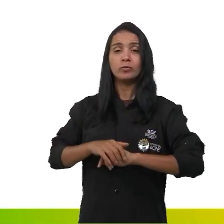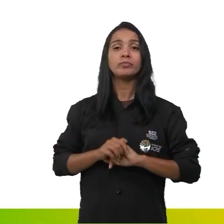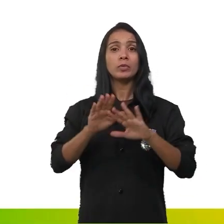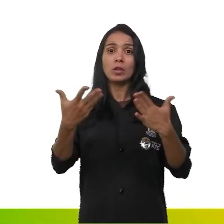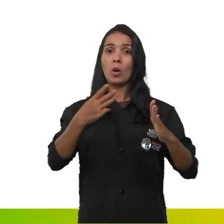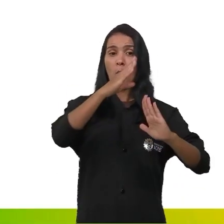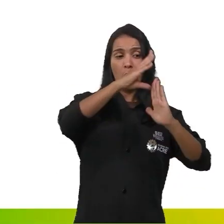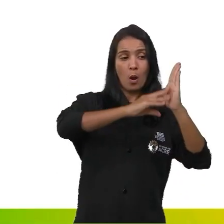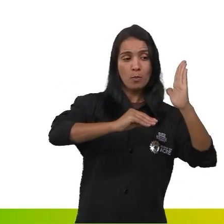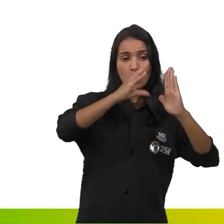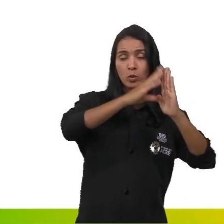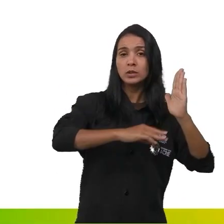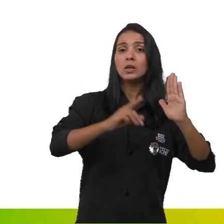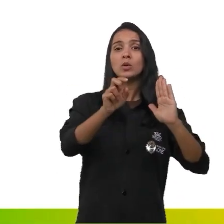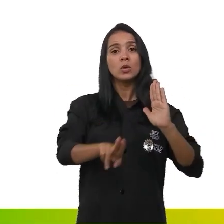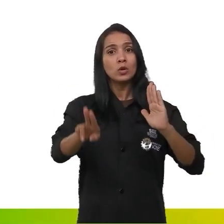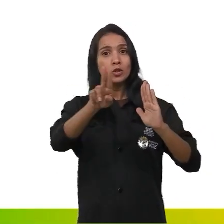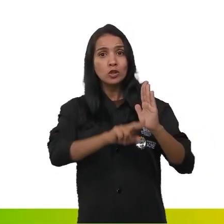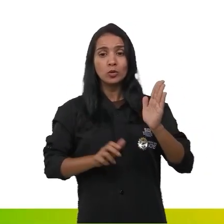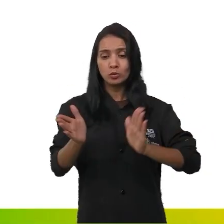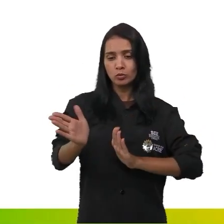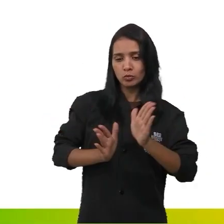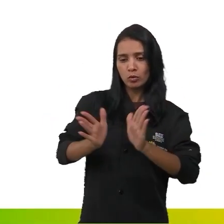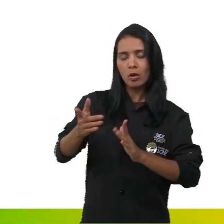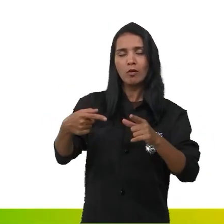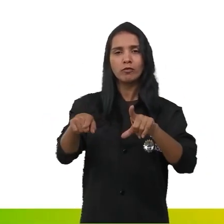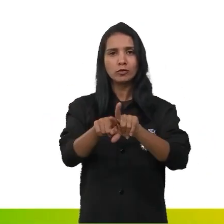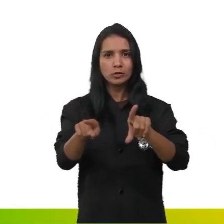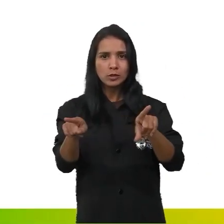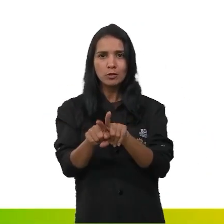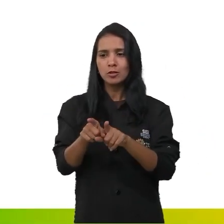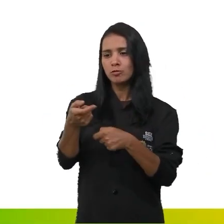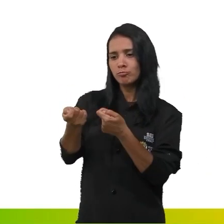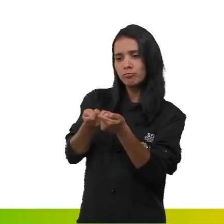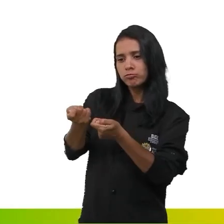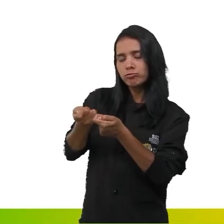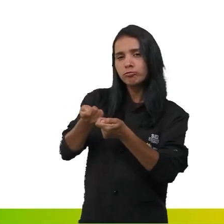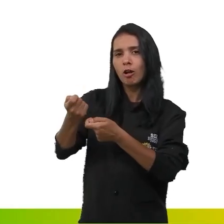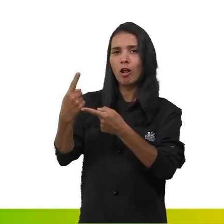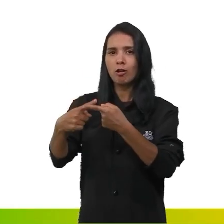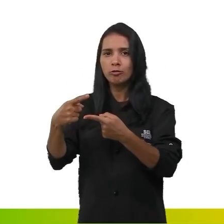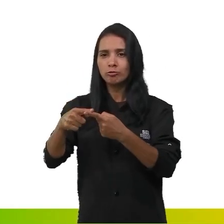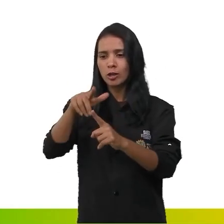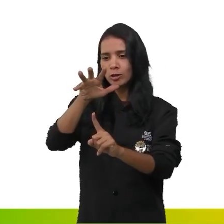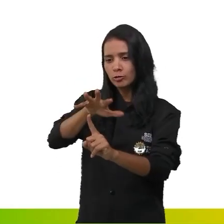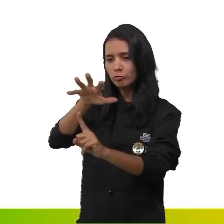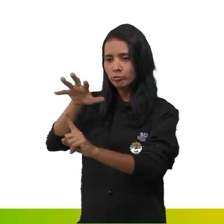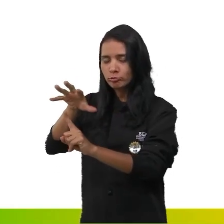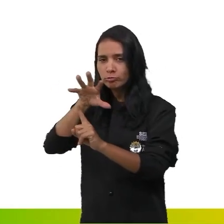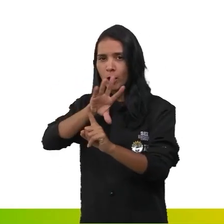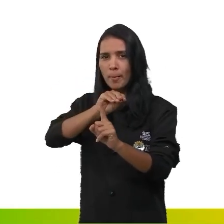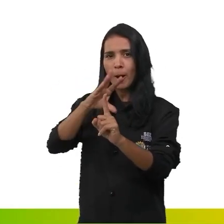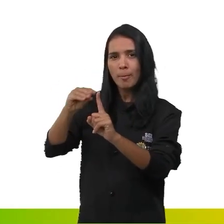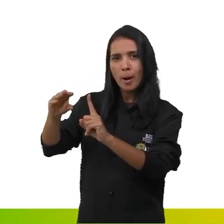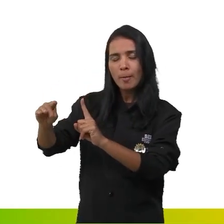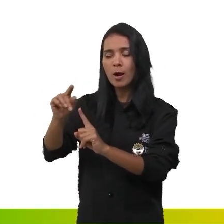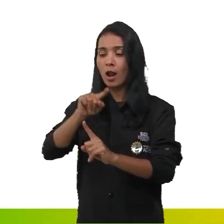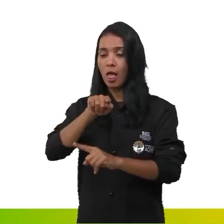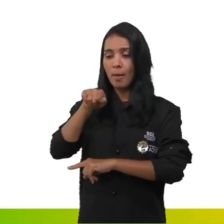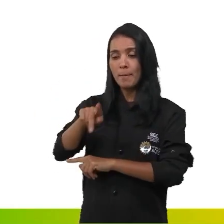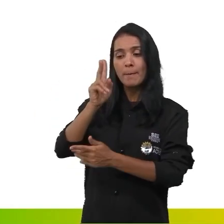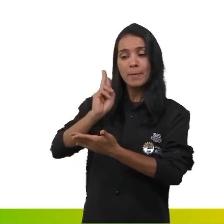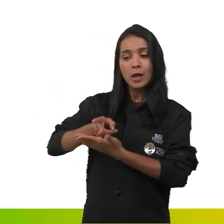concessão de favores e assistencialismo para manipular o apoio popular e perpetuar-se no